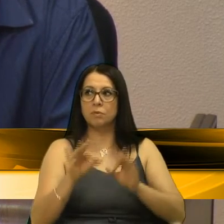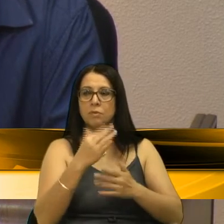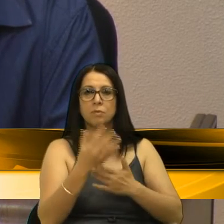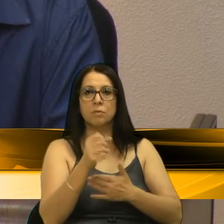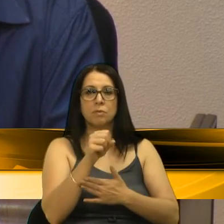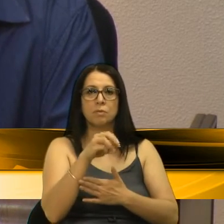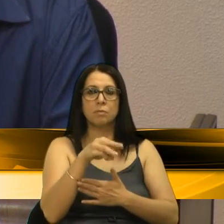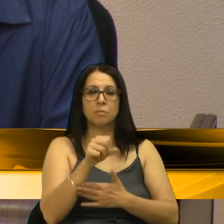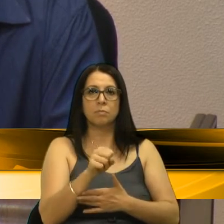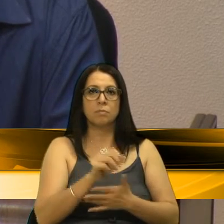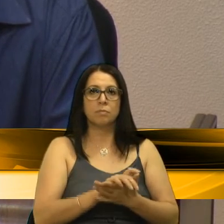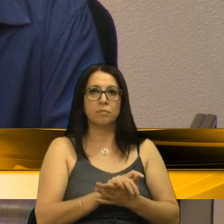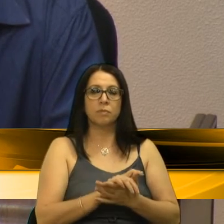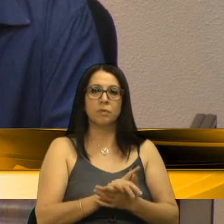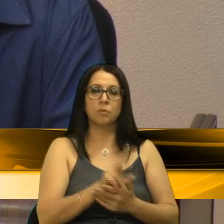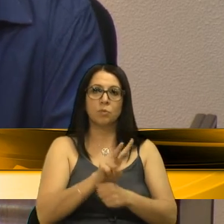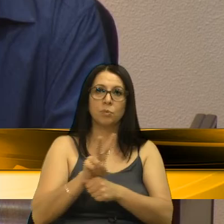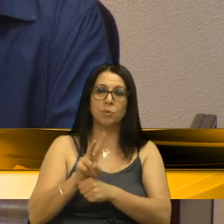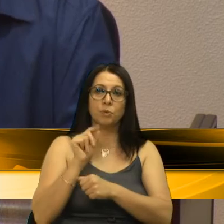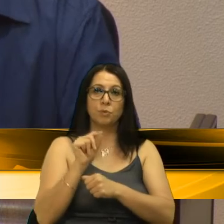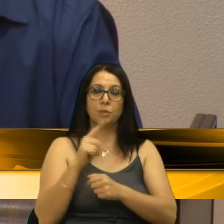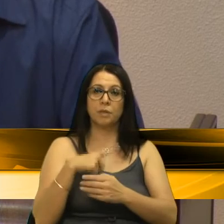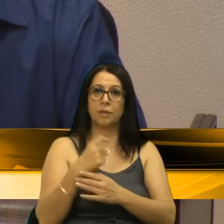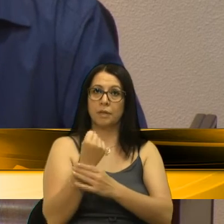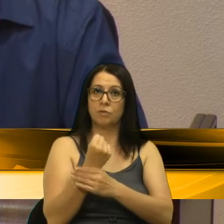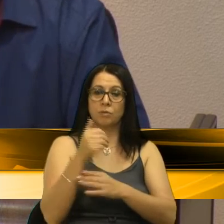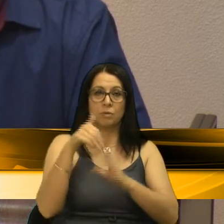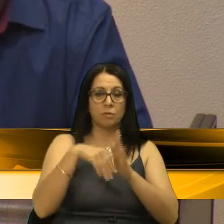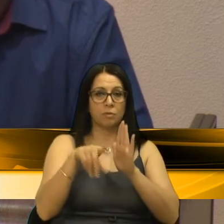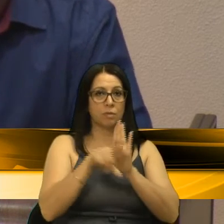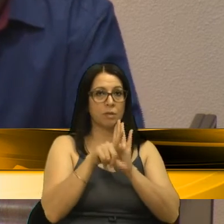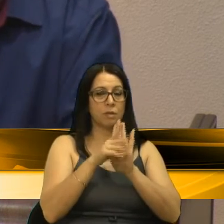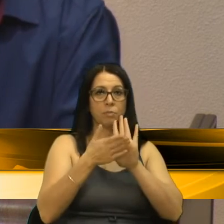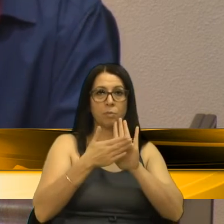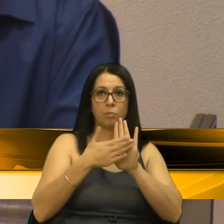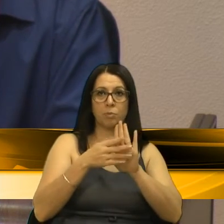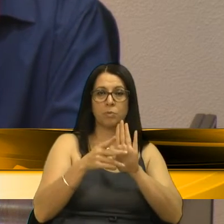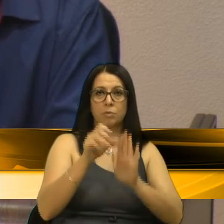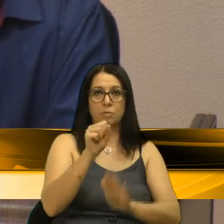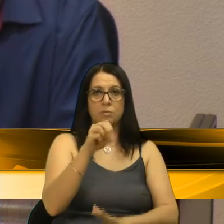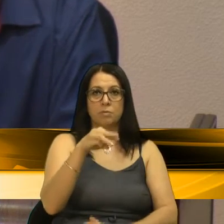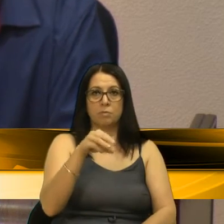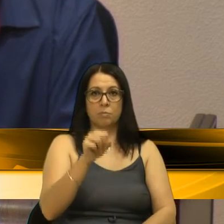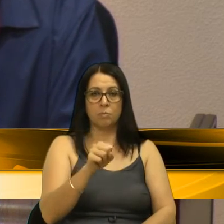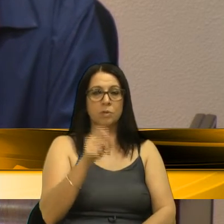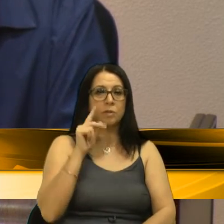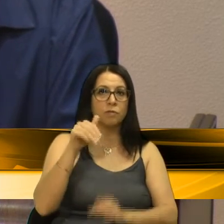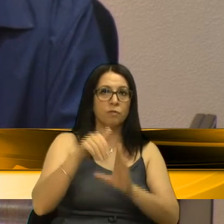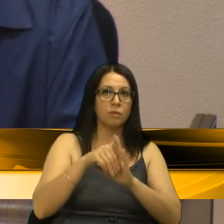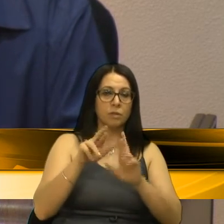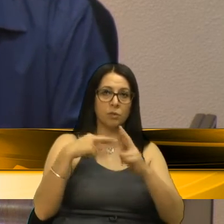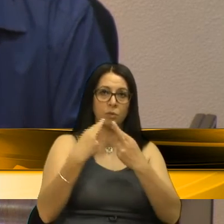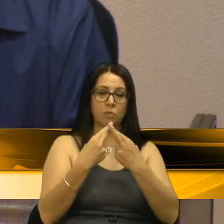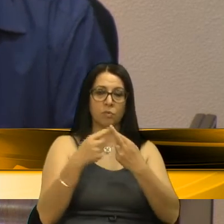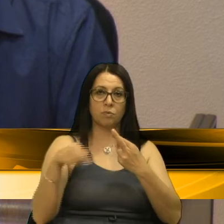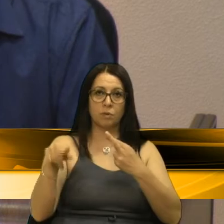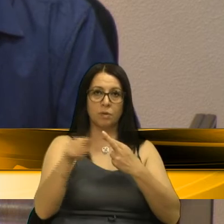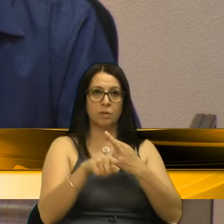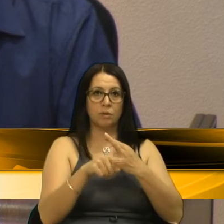CMS, preservado o que há de garantia em lei, devendo ser proposto pelo próprio CMS e votado em reunião plenária com